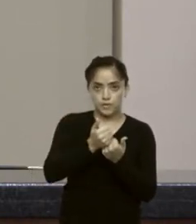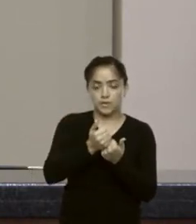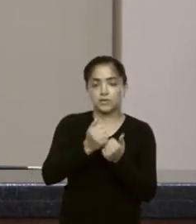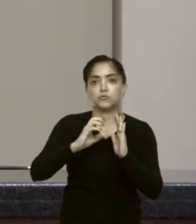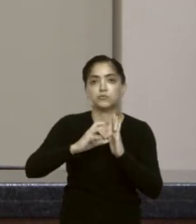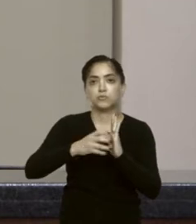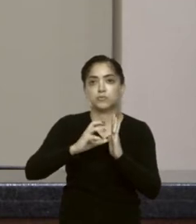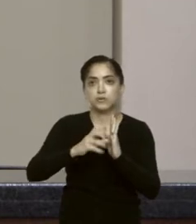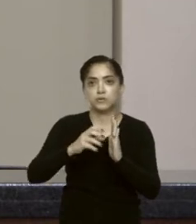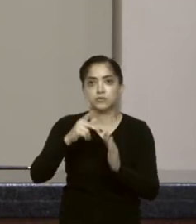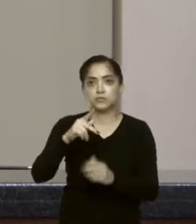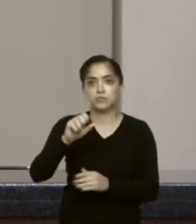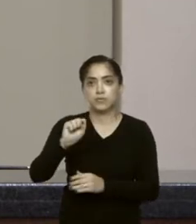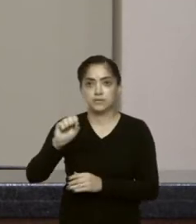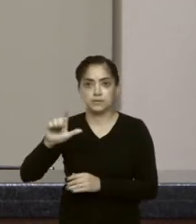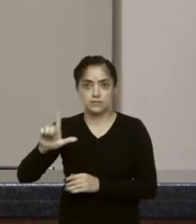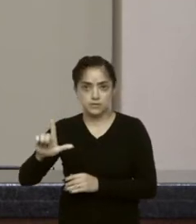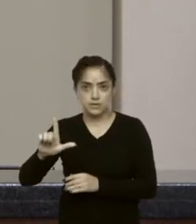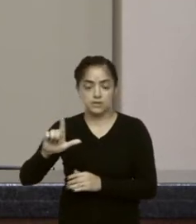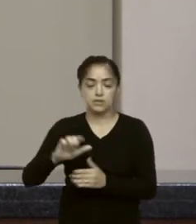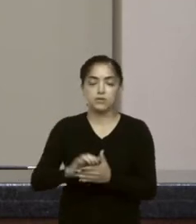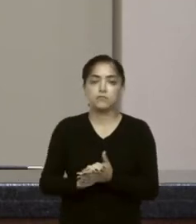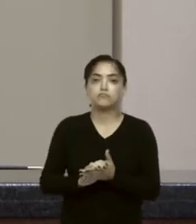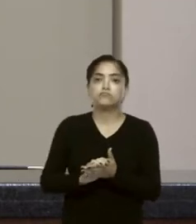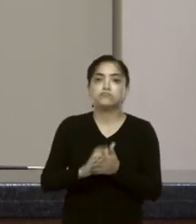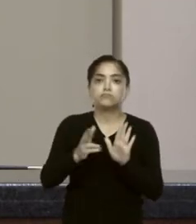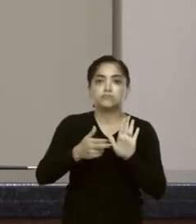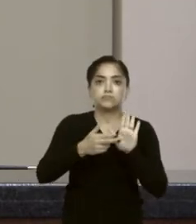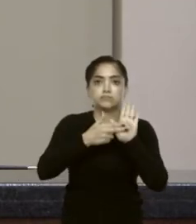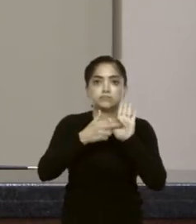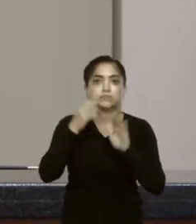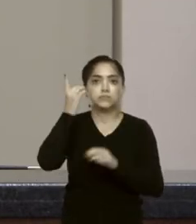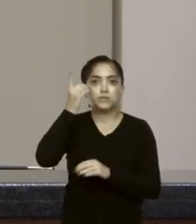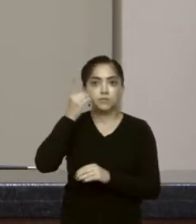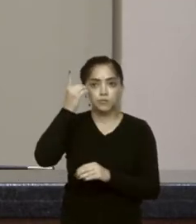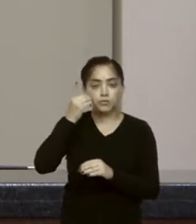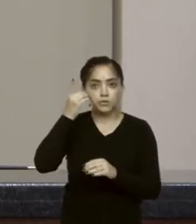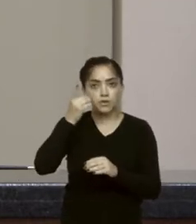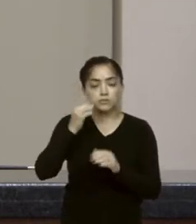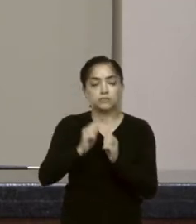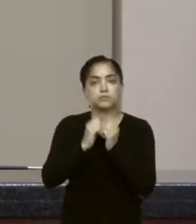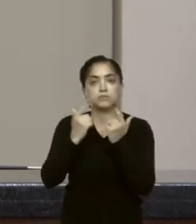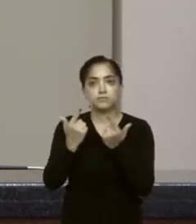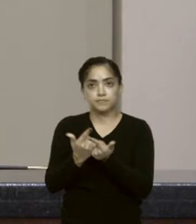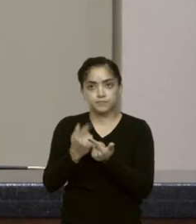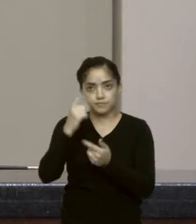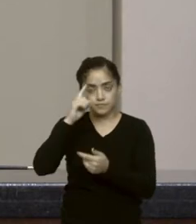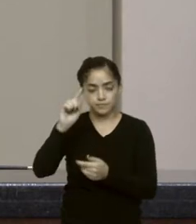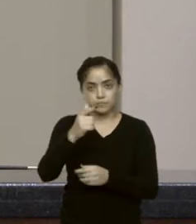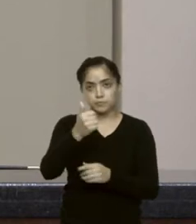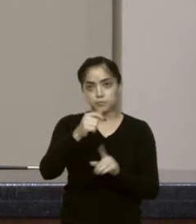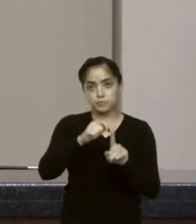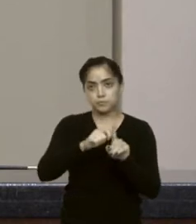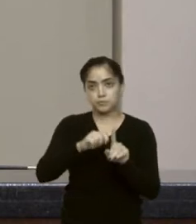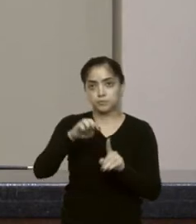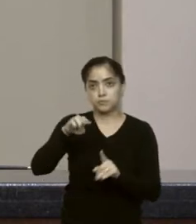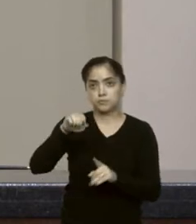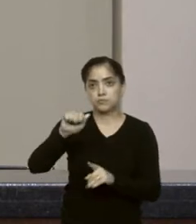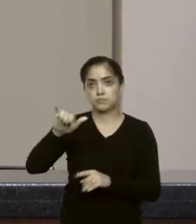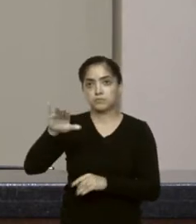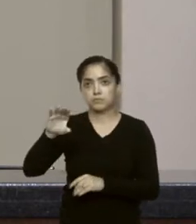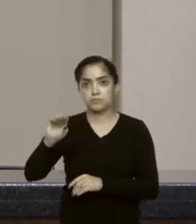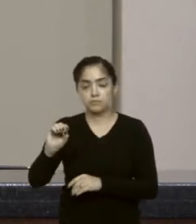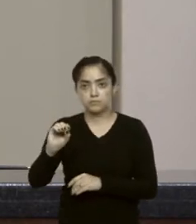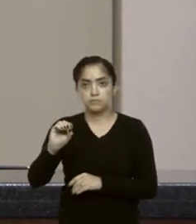Social Liberal, PSL, para ocupar cadeira de deputado nesse poder, a partir de 12 de maio do corrente ano,